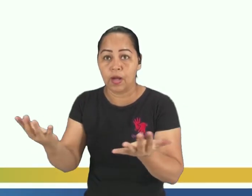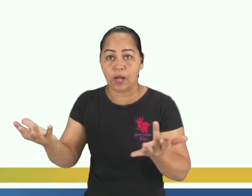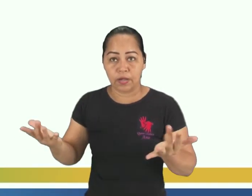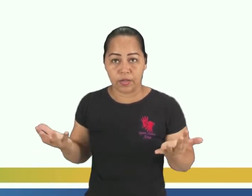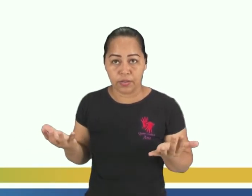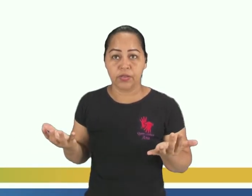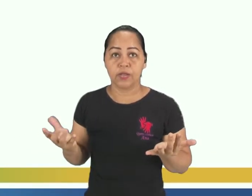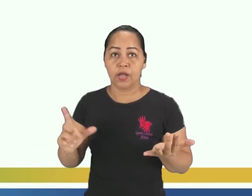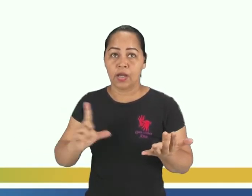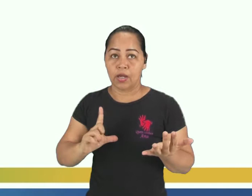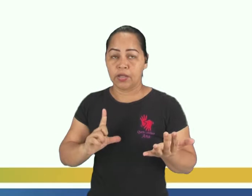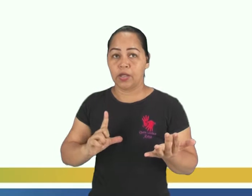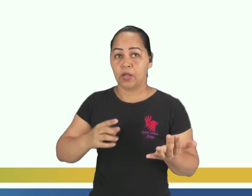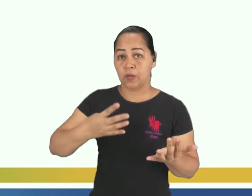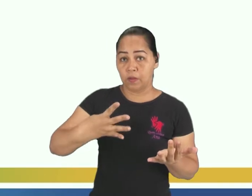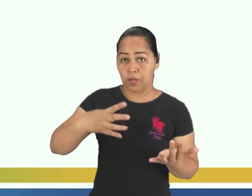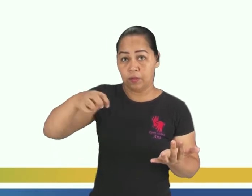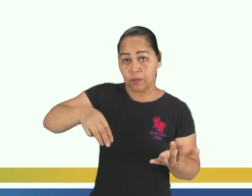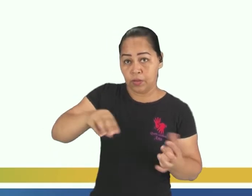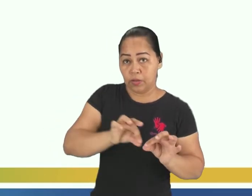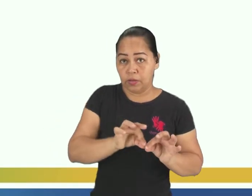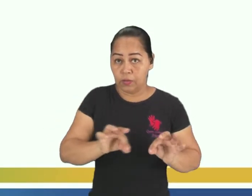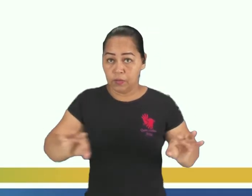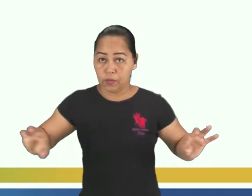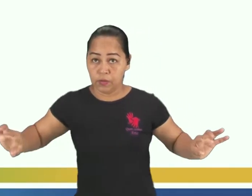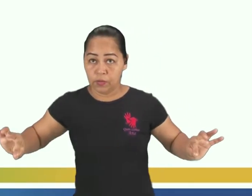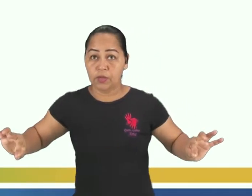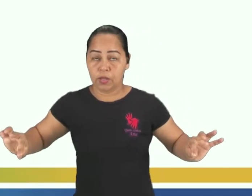altura relativa a essa base igual a 6 metros.